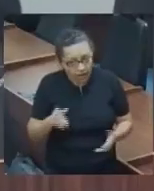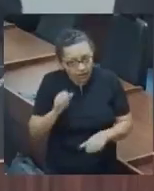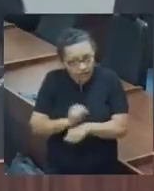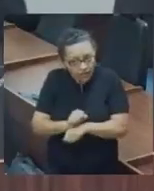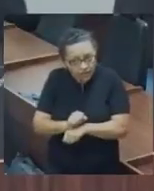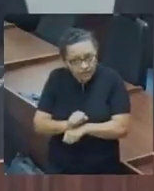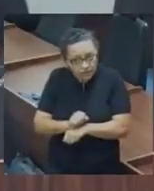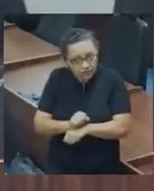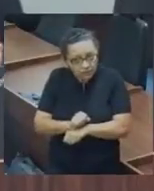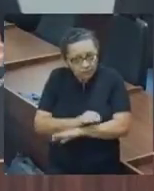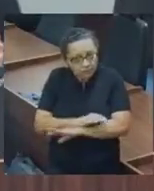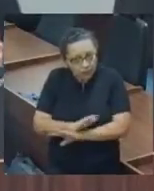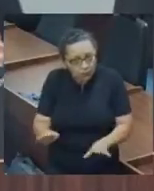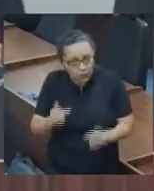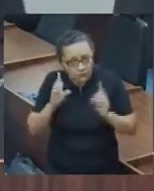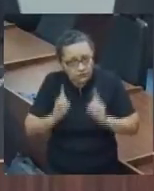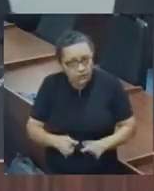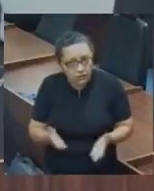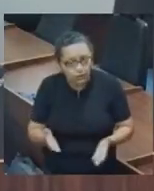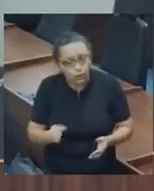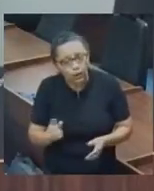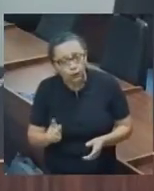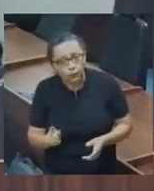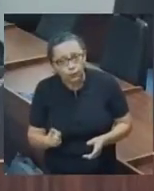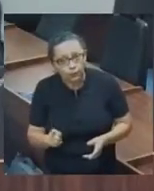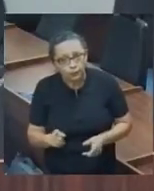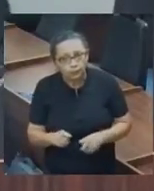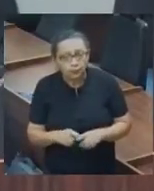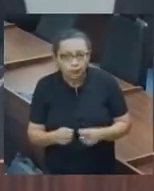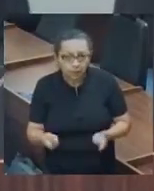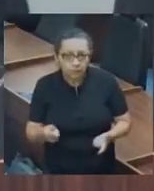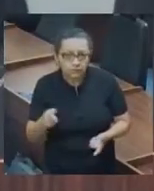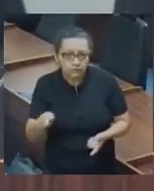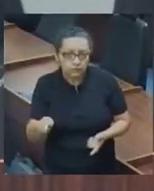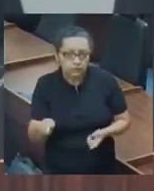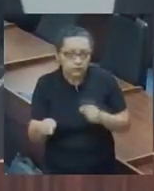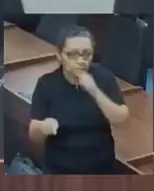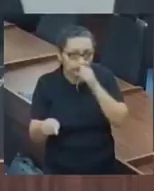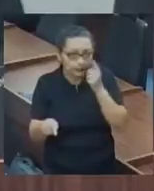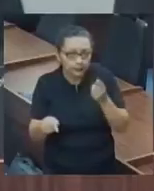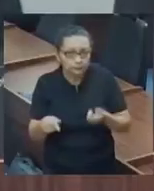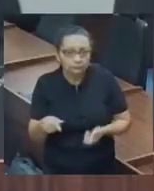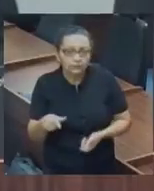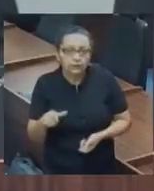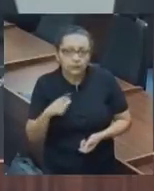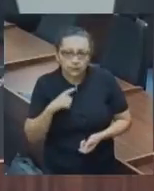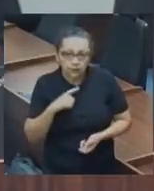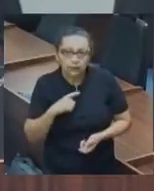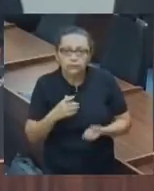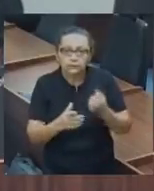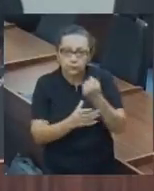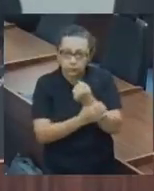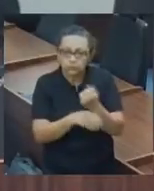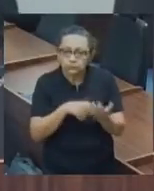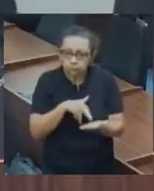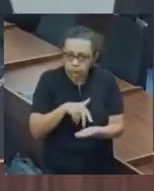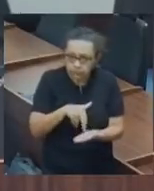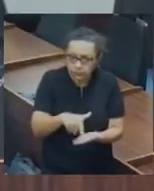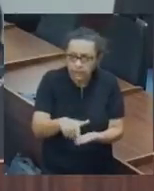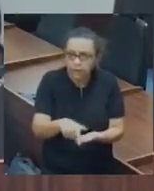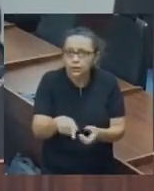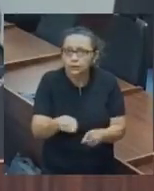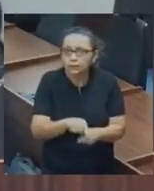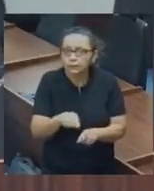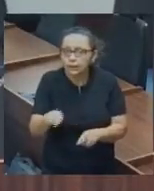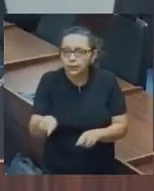em razão da qual ela não tem segurança de nenhum tipo ao andar e mais isso sequer